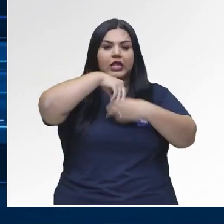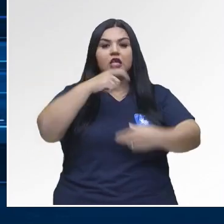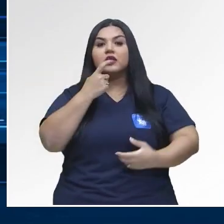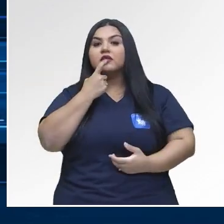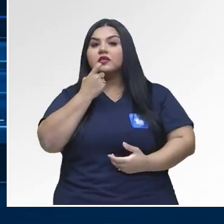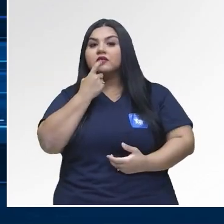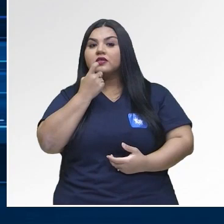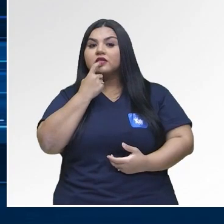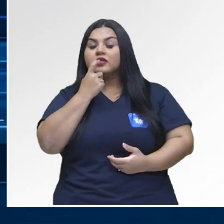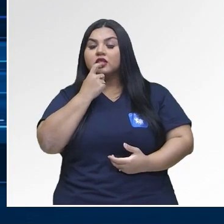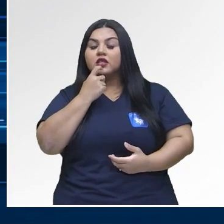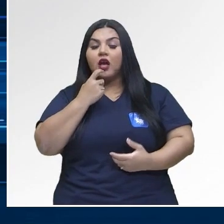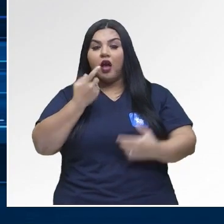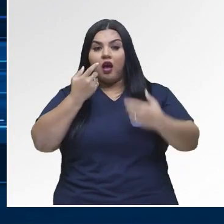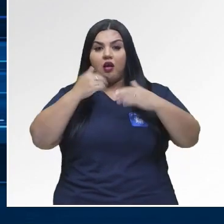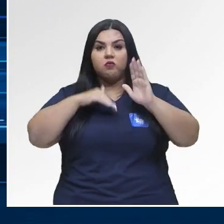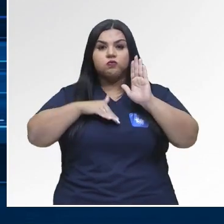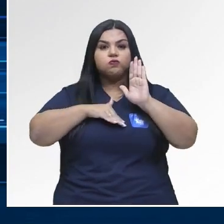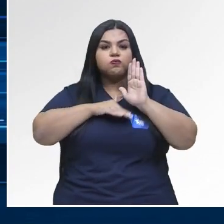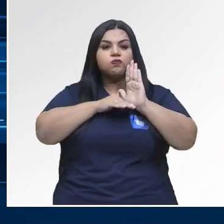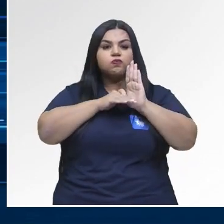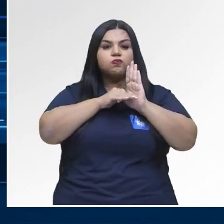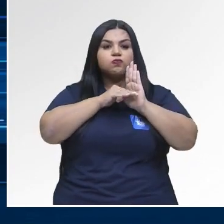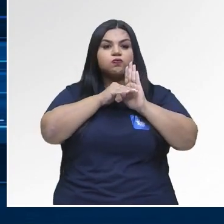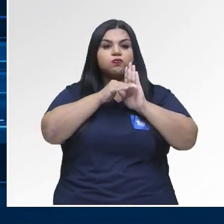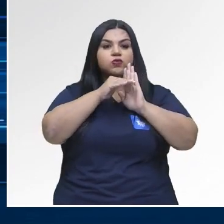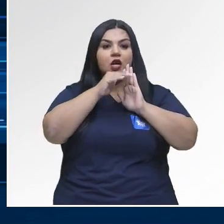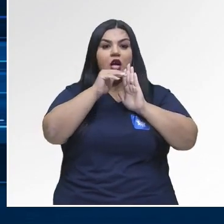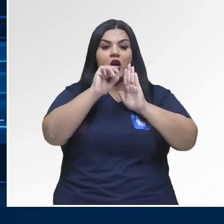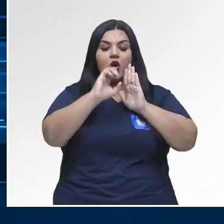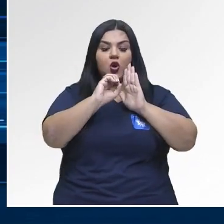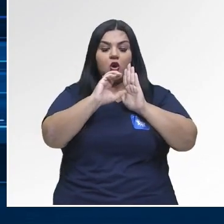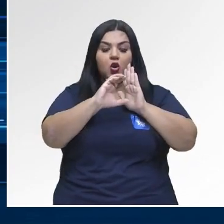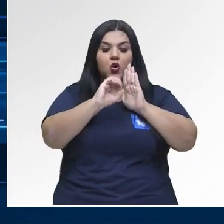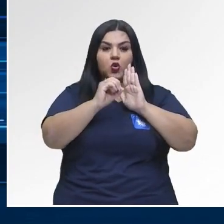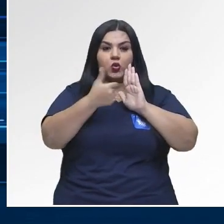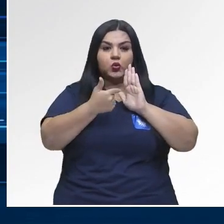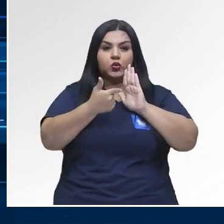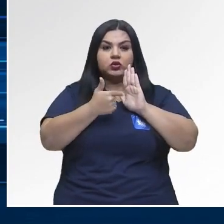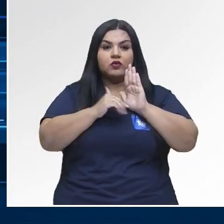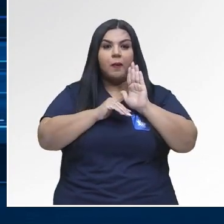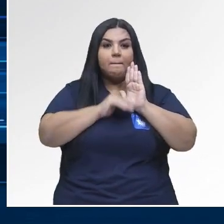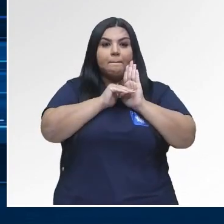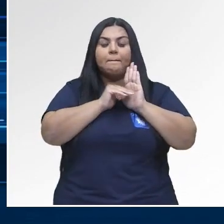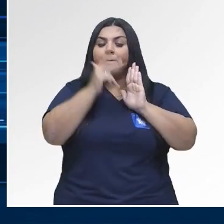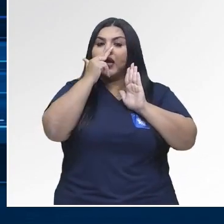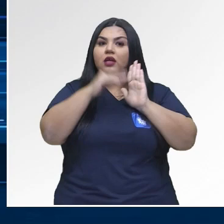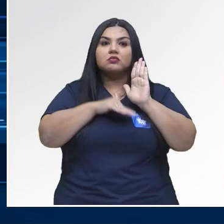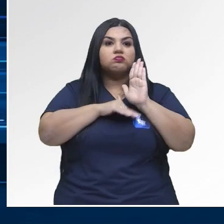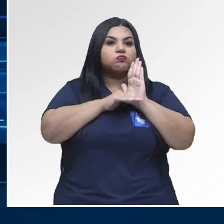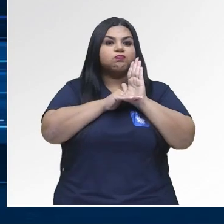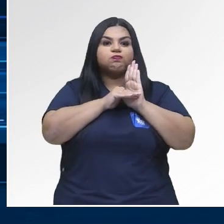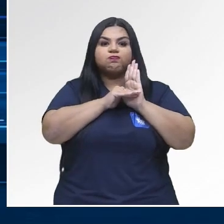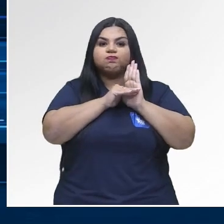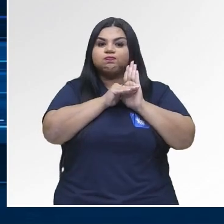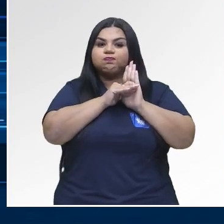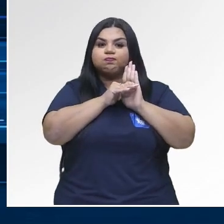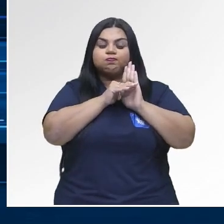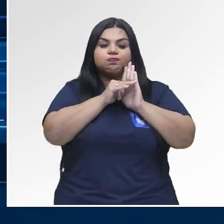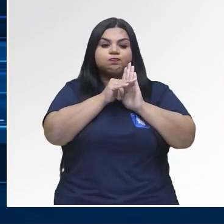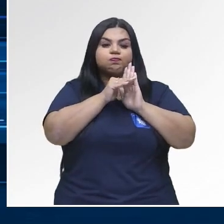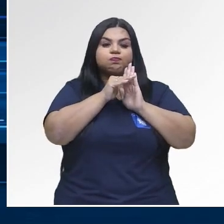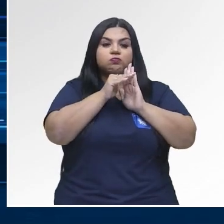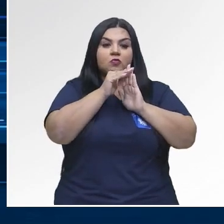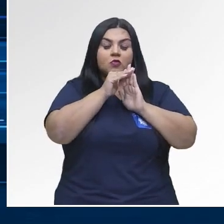a respiração e não está entrando oxigênio, só tem gás carbônico para sair, né? Então, aumenta a quantidade de gás carbônico